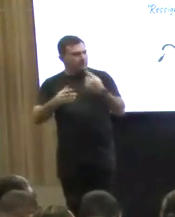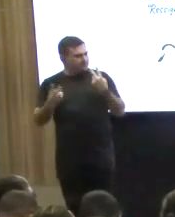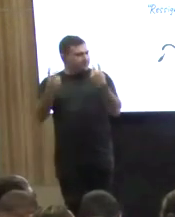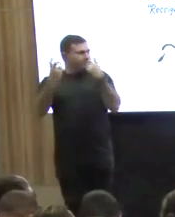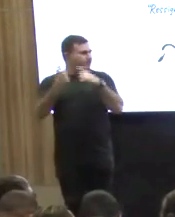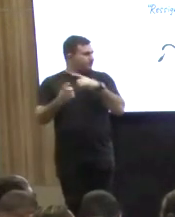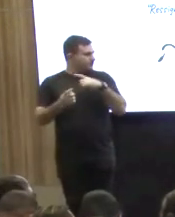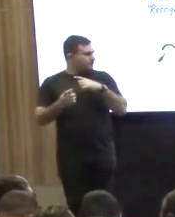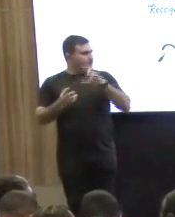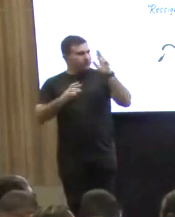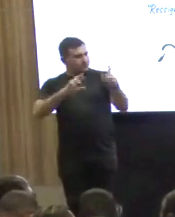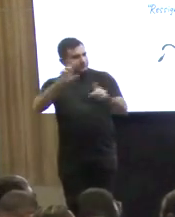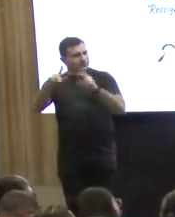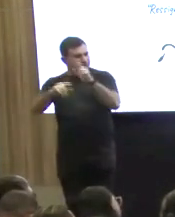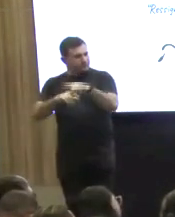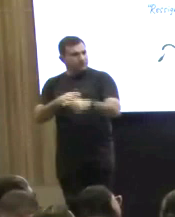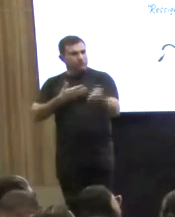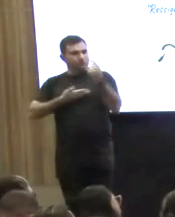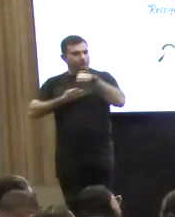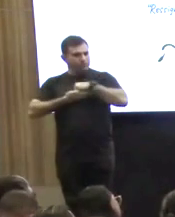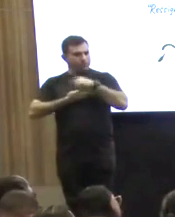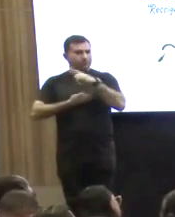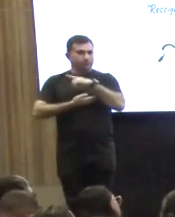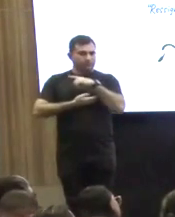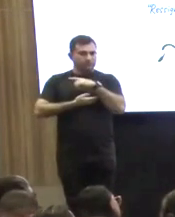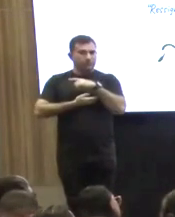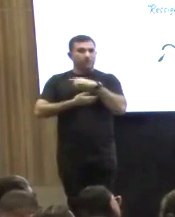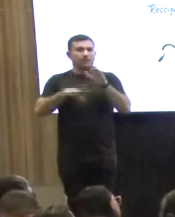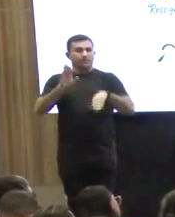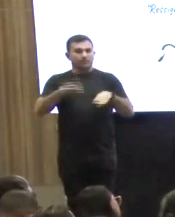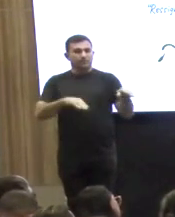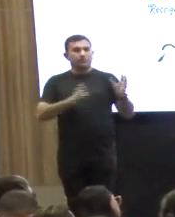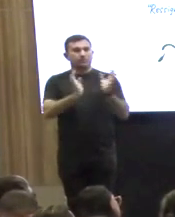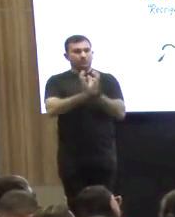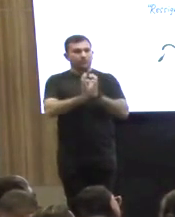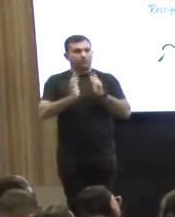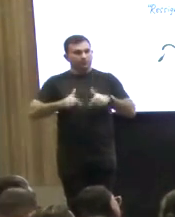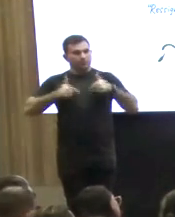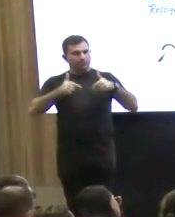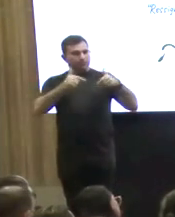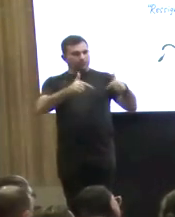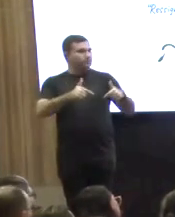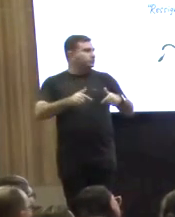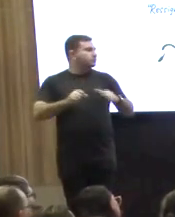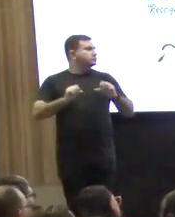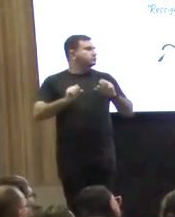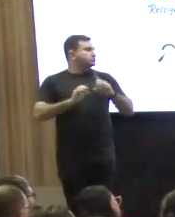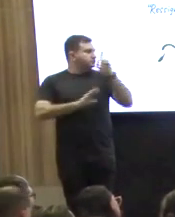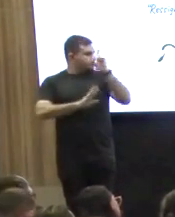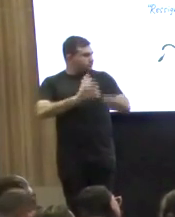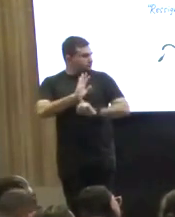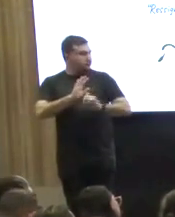apenas subjetivos, mas muitas vezes esses grupos que lutam pelo seu direito à diferença, eles me inspiram, eles são